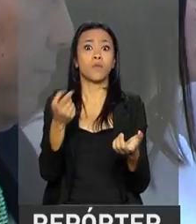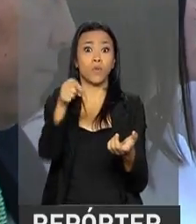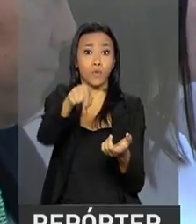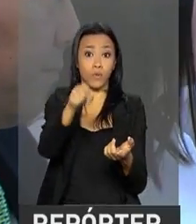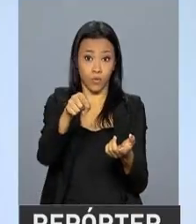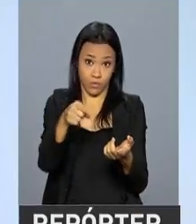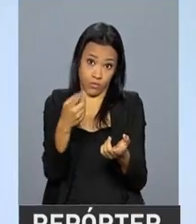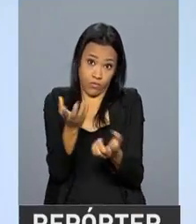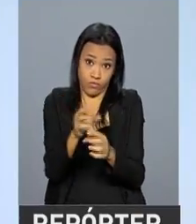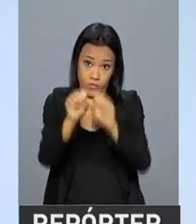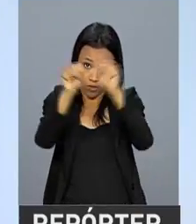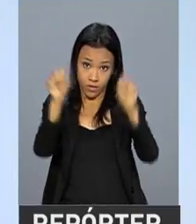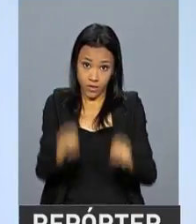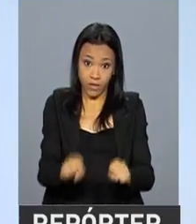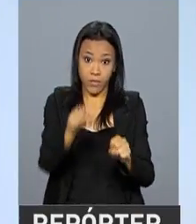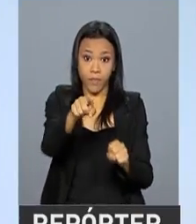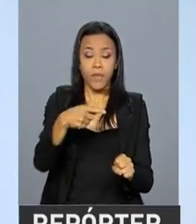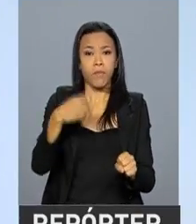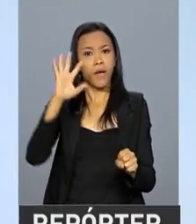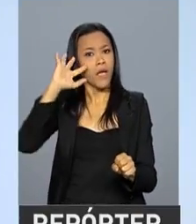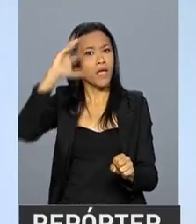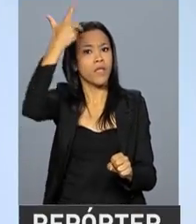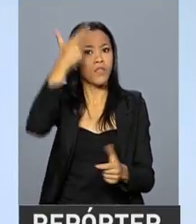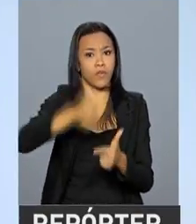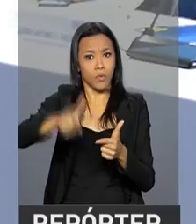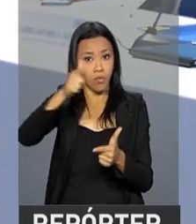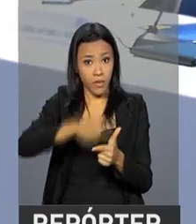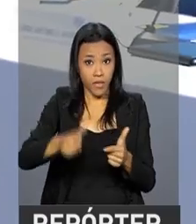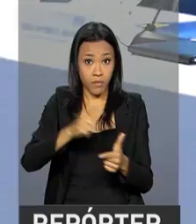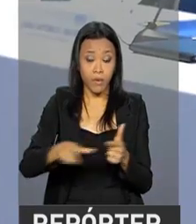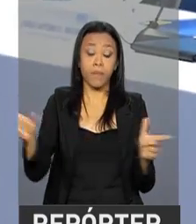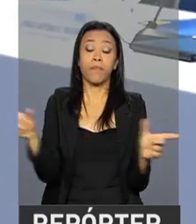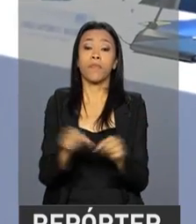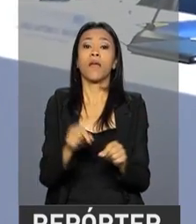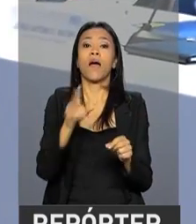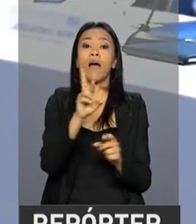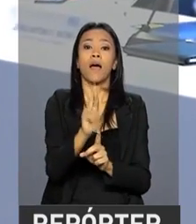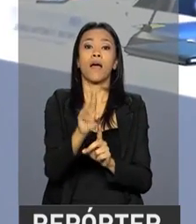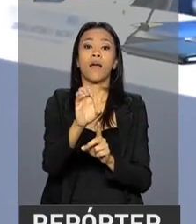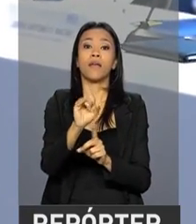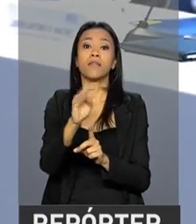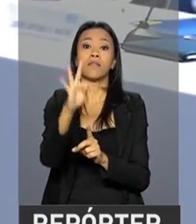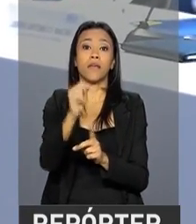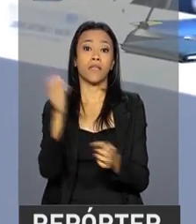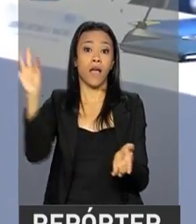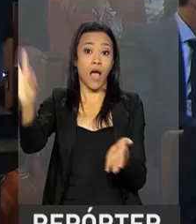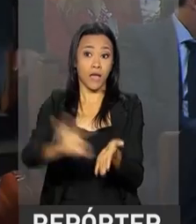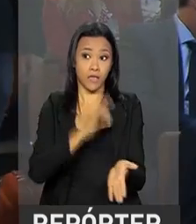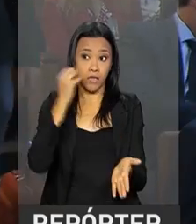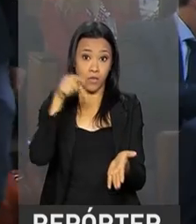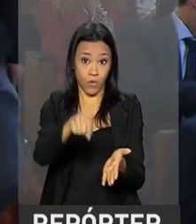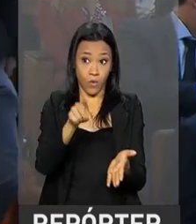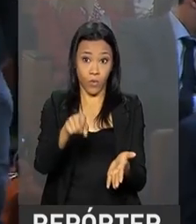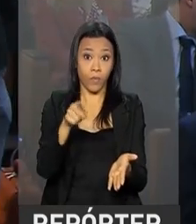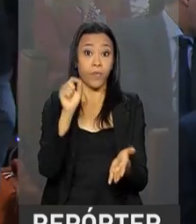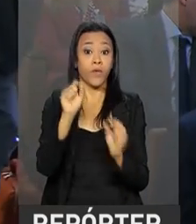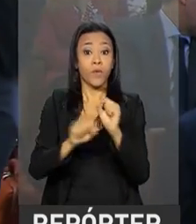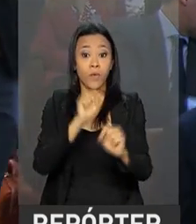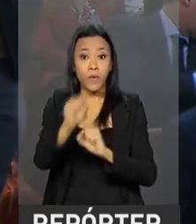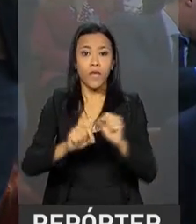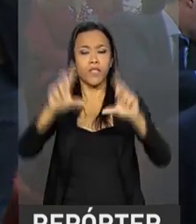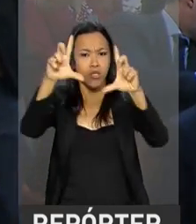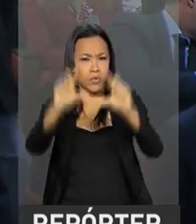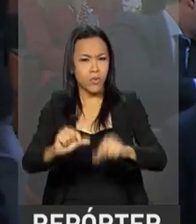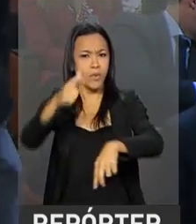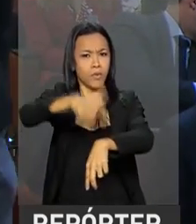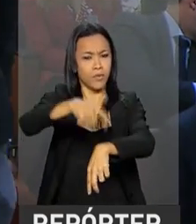tributário brasileiro. Para atacar o problema, a Receita Federal assinou convênios com estados e municípios e, assim, diminuir o